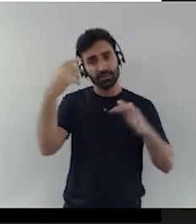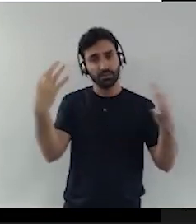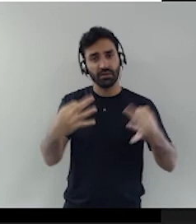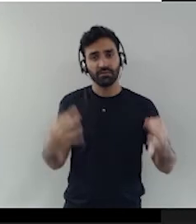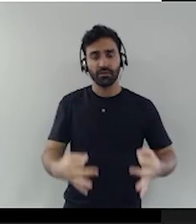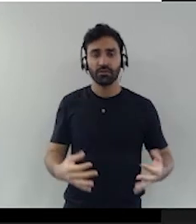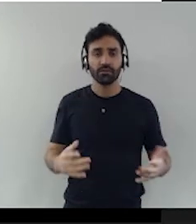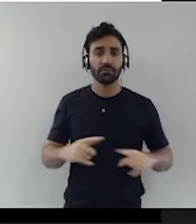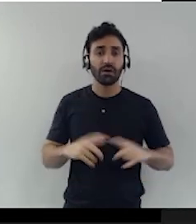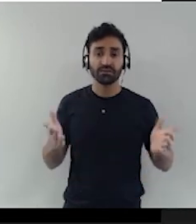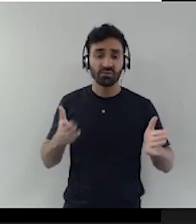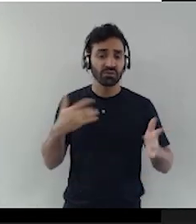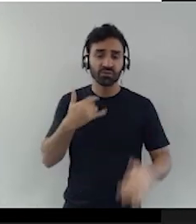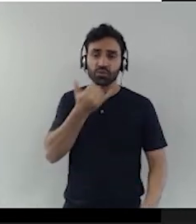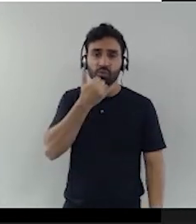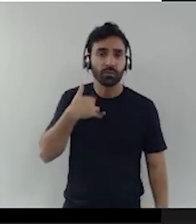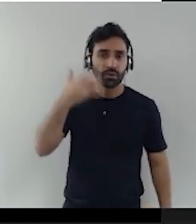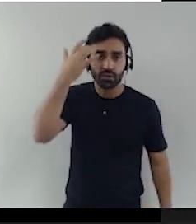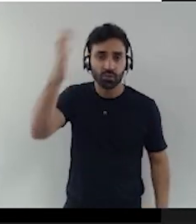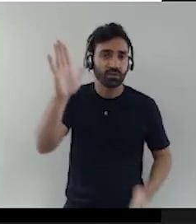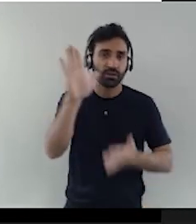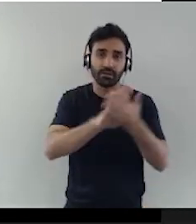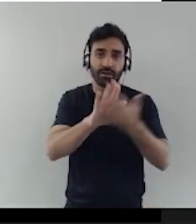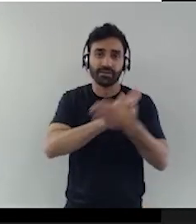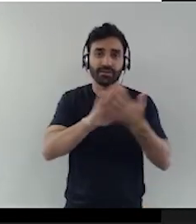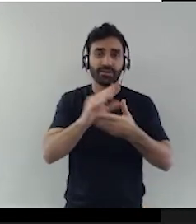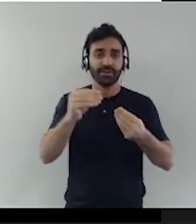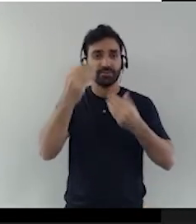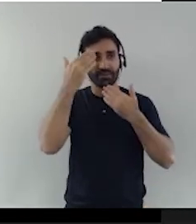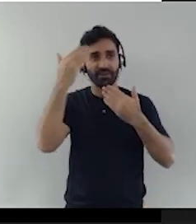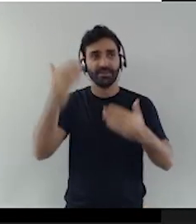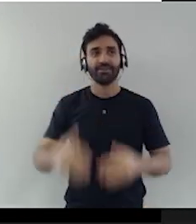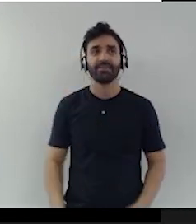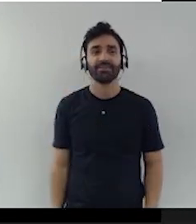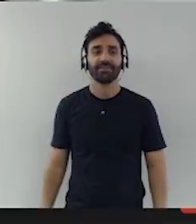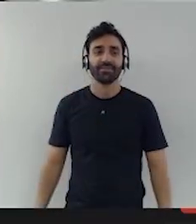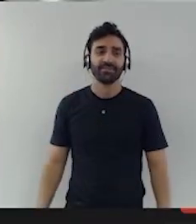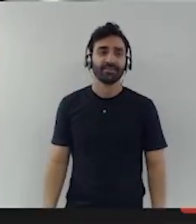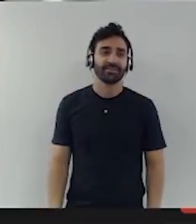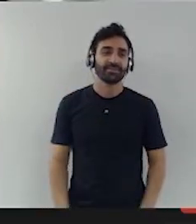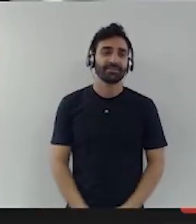sei mais de absolutamente nada. É isso, pessoal. Muito obrigado.